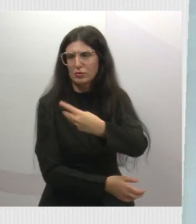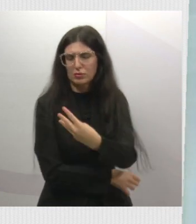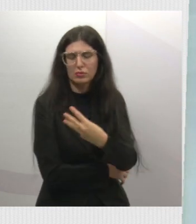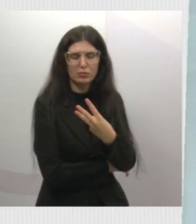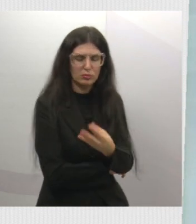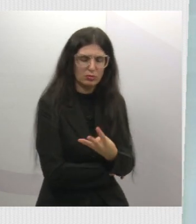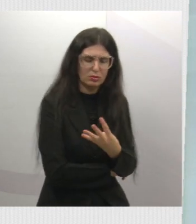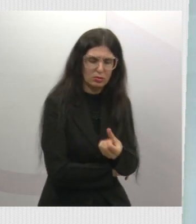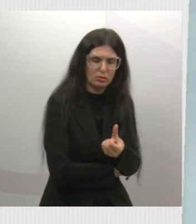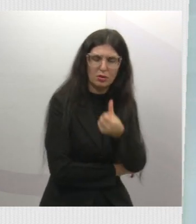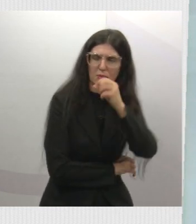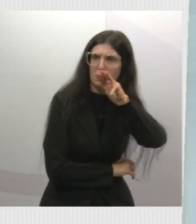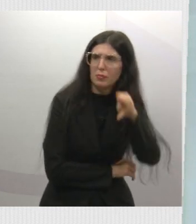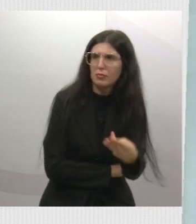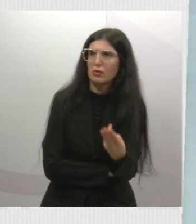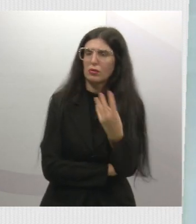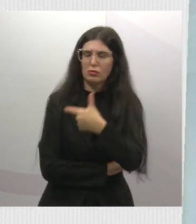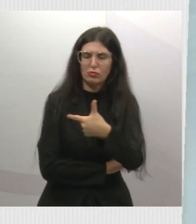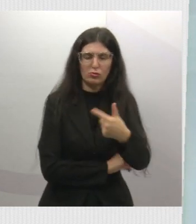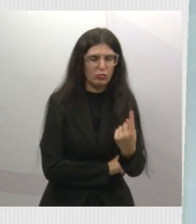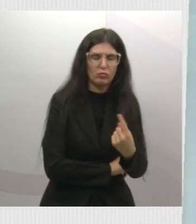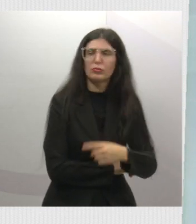346.221.000, chegando a